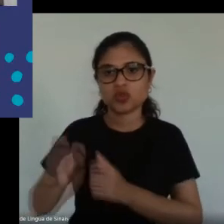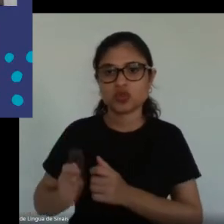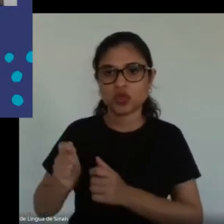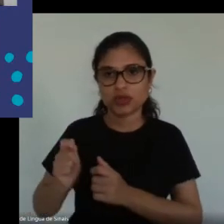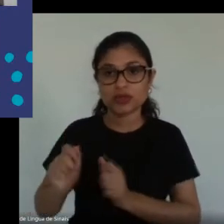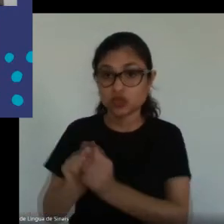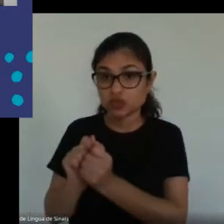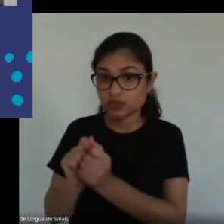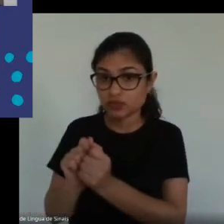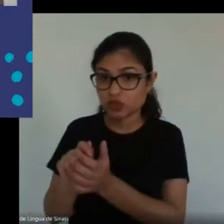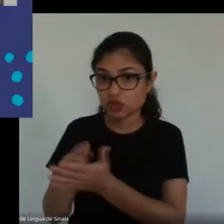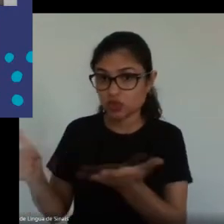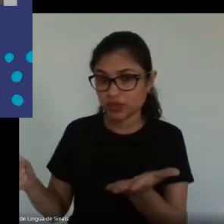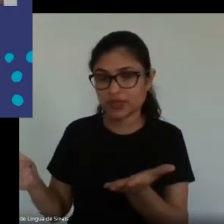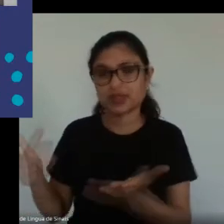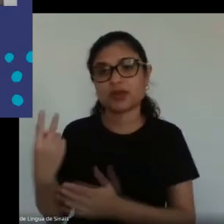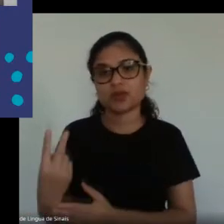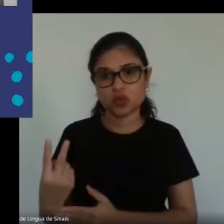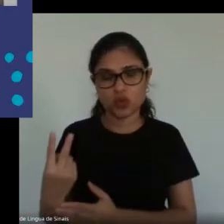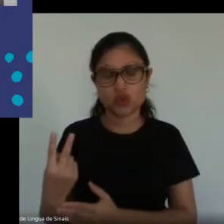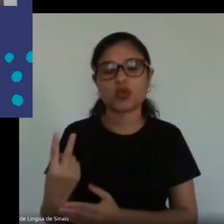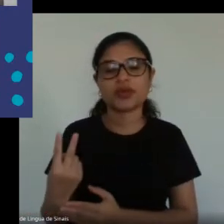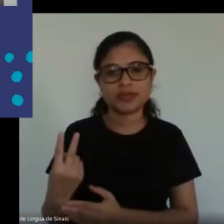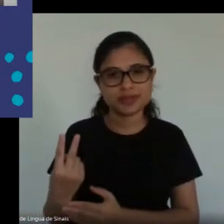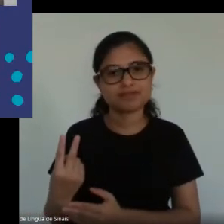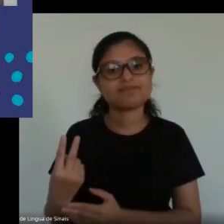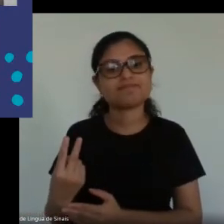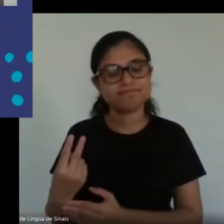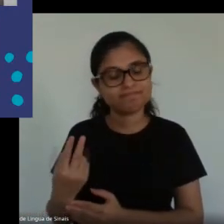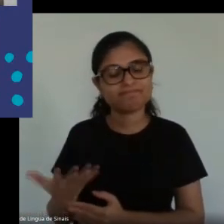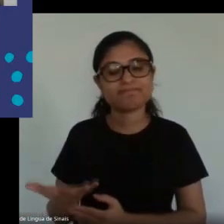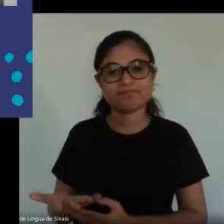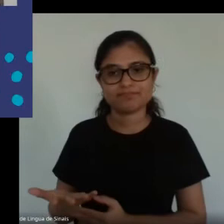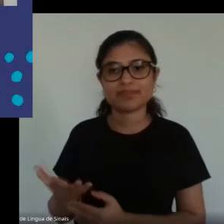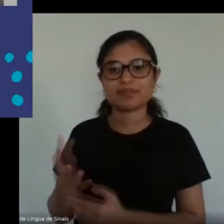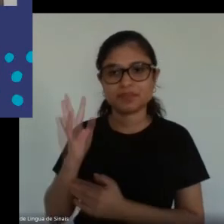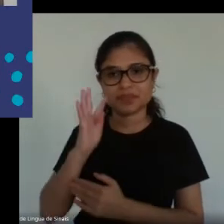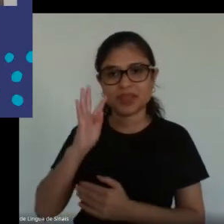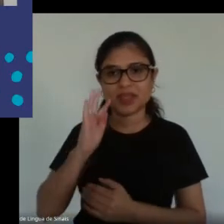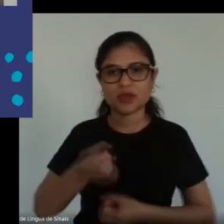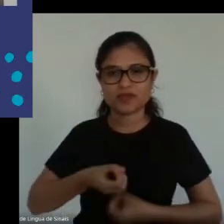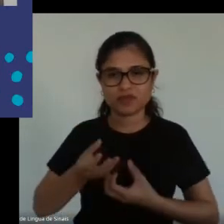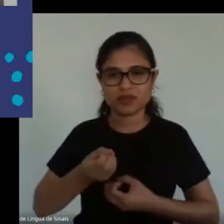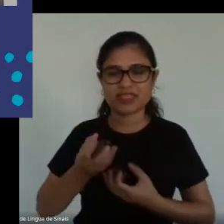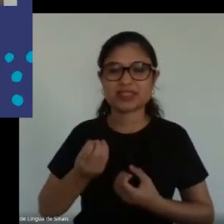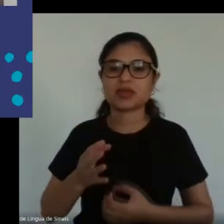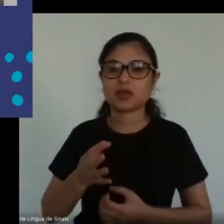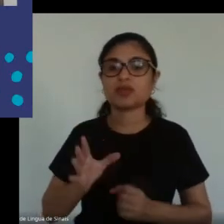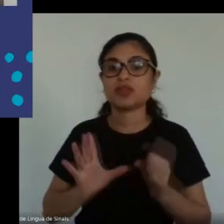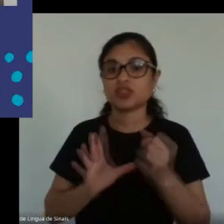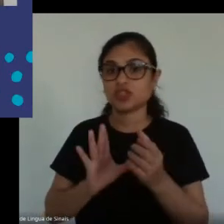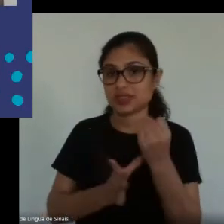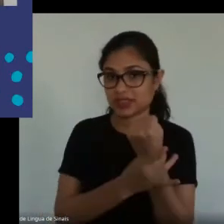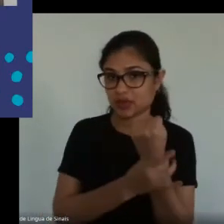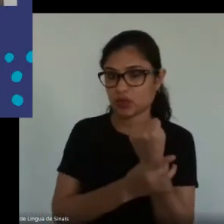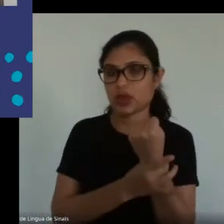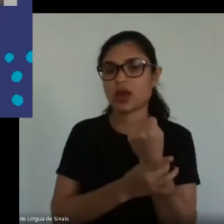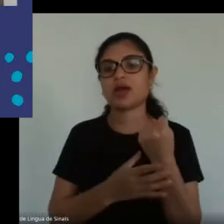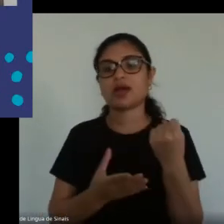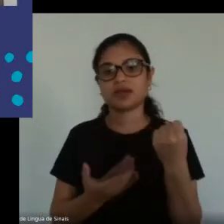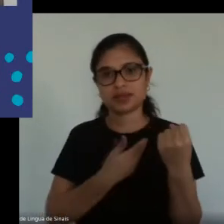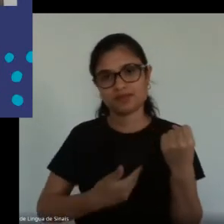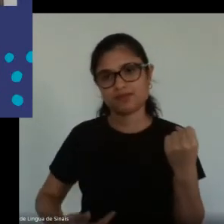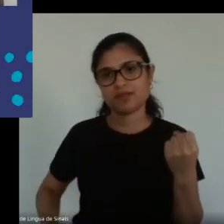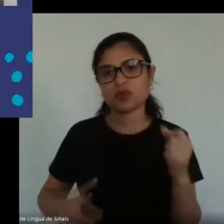acessar pela internet, da Secretaria de Segurança, de vários lugares. Então, eu não quero falar números, mas eu quero falar para